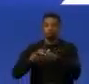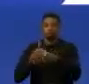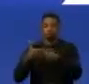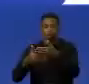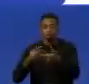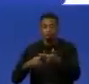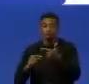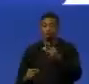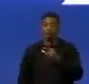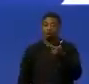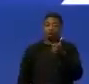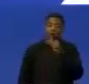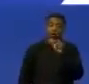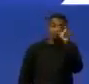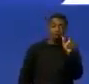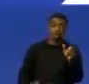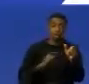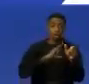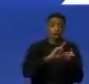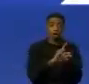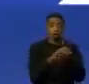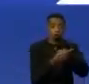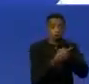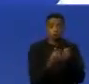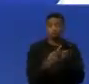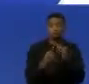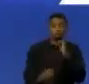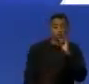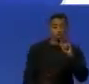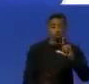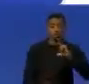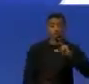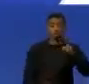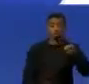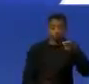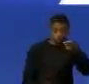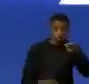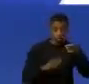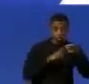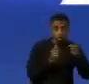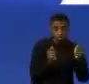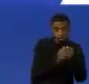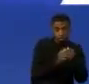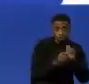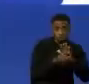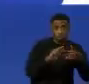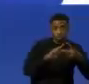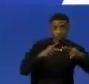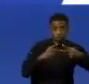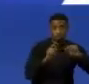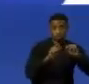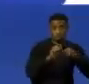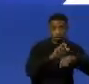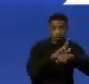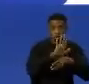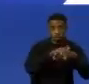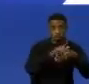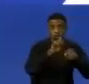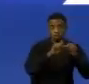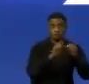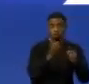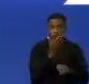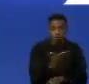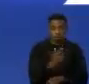Na outra menina, aconteceu o inverso. Então, o X com o gene recessivo responsável pela doença,